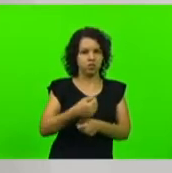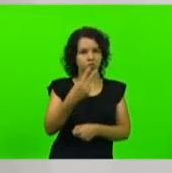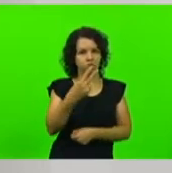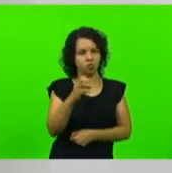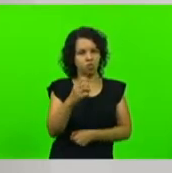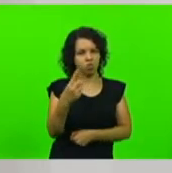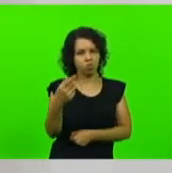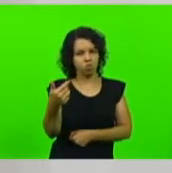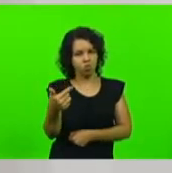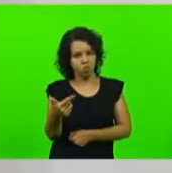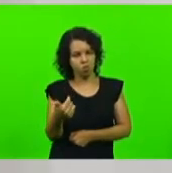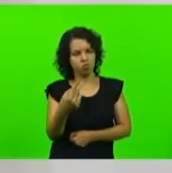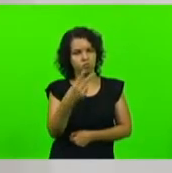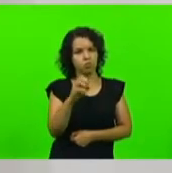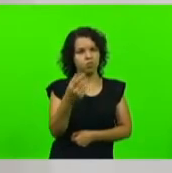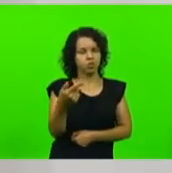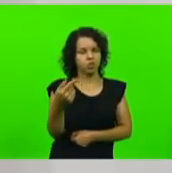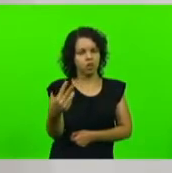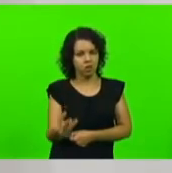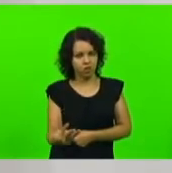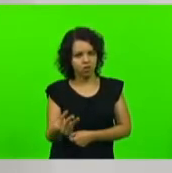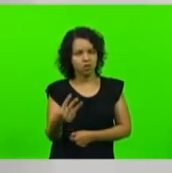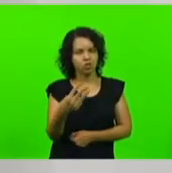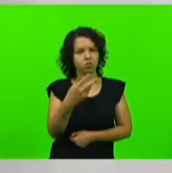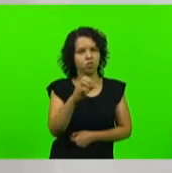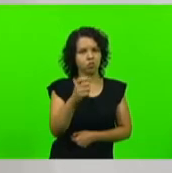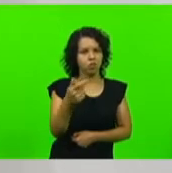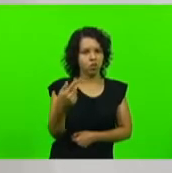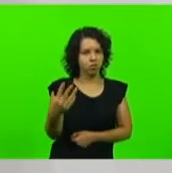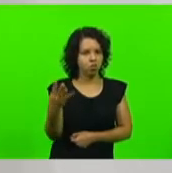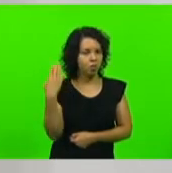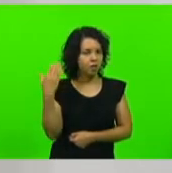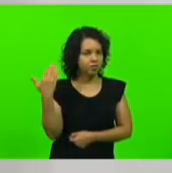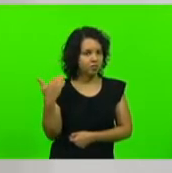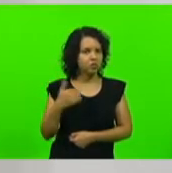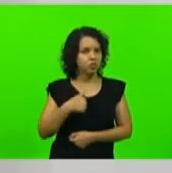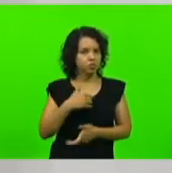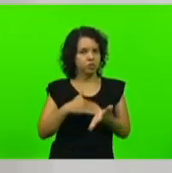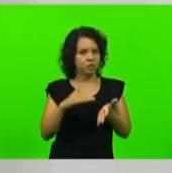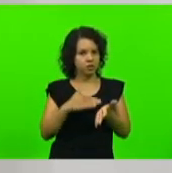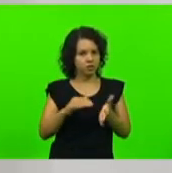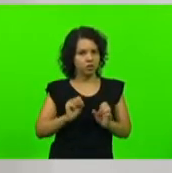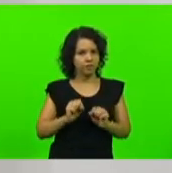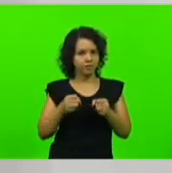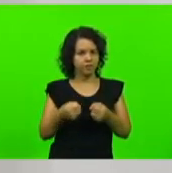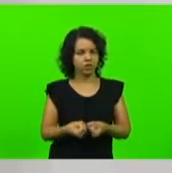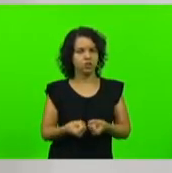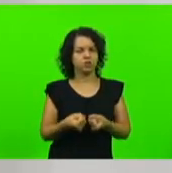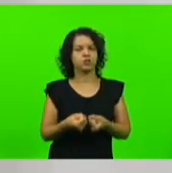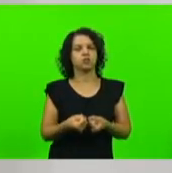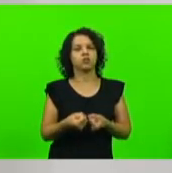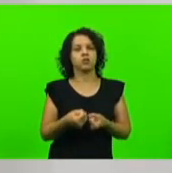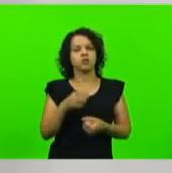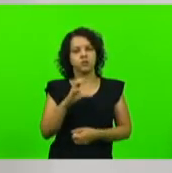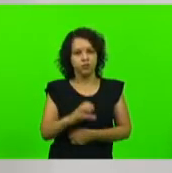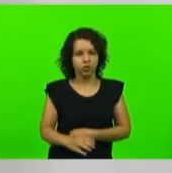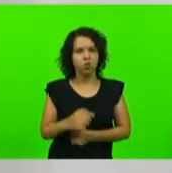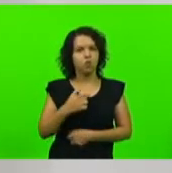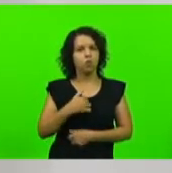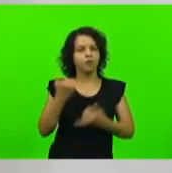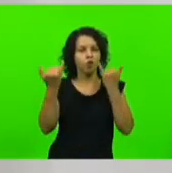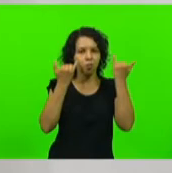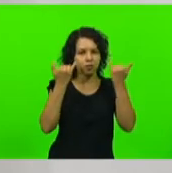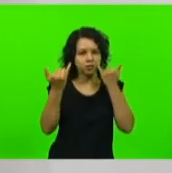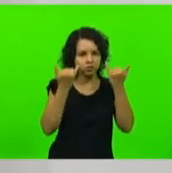2013, quando eu fui, 2014, secretário da Defesa Civil, a gente recebeu informações